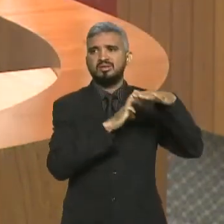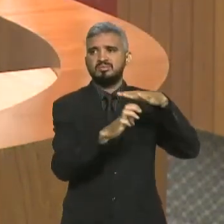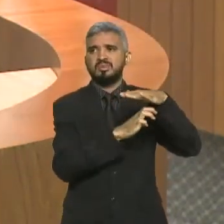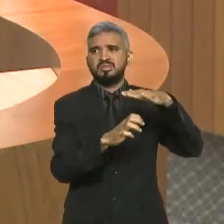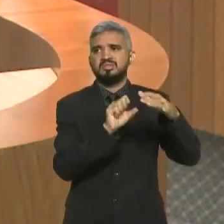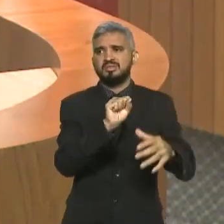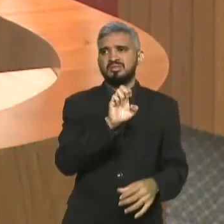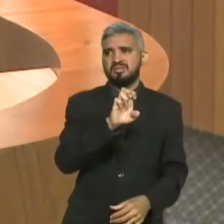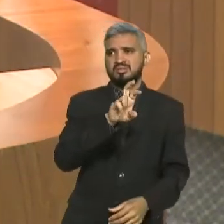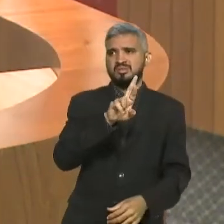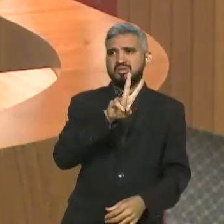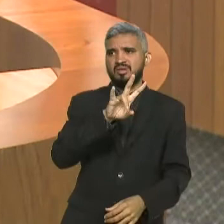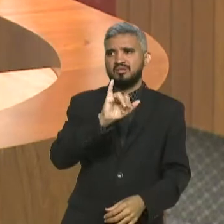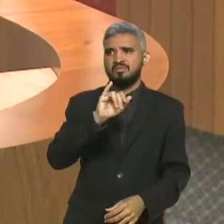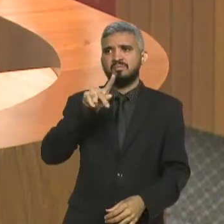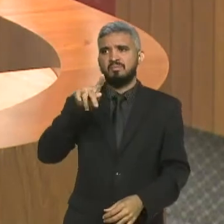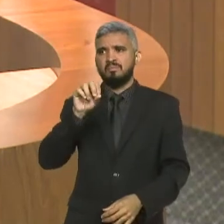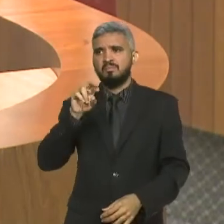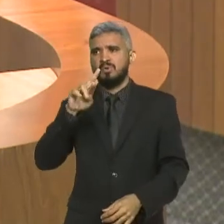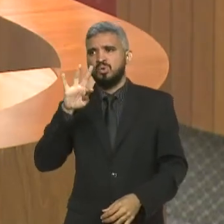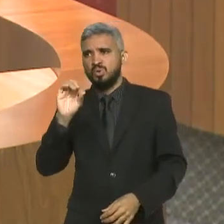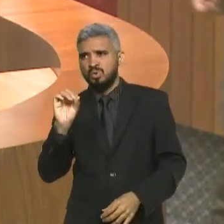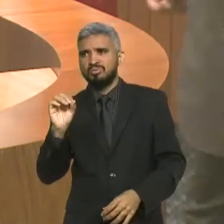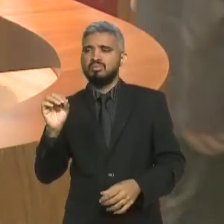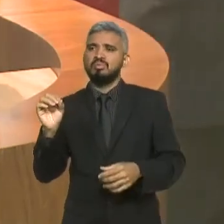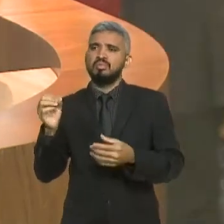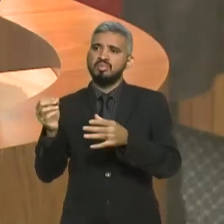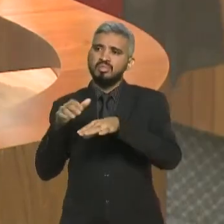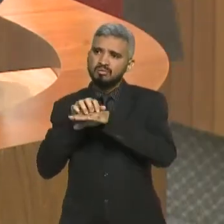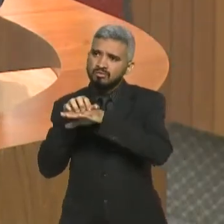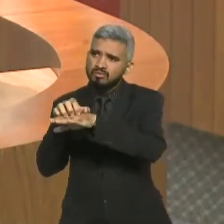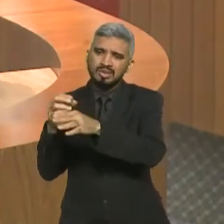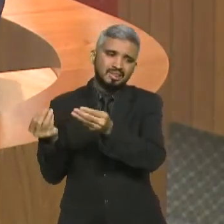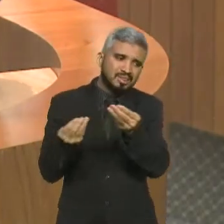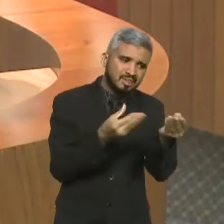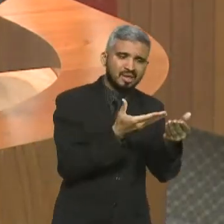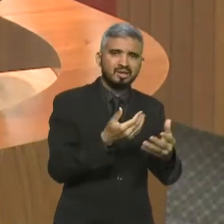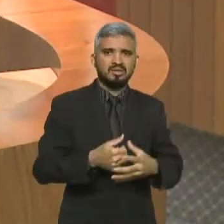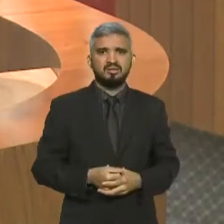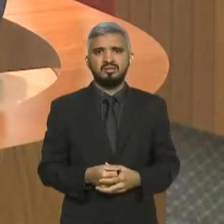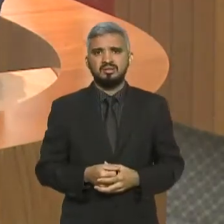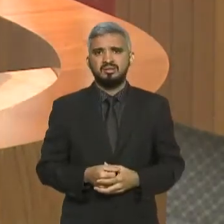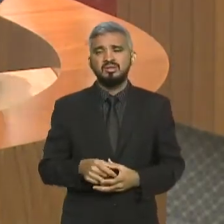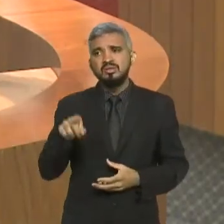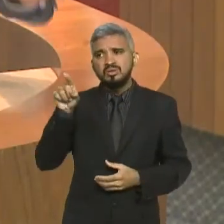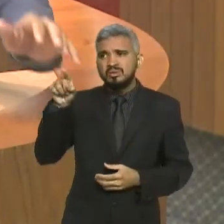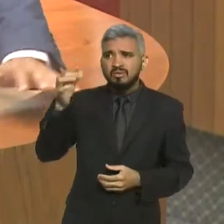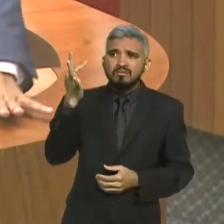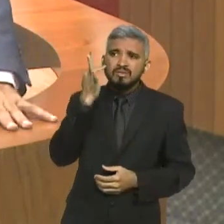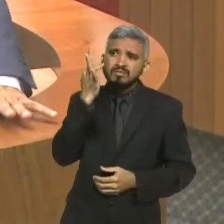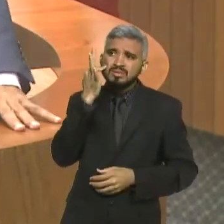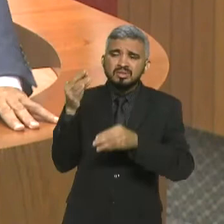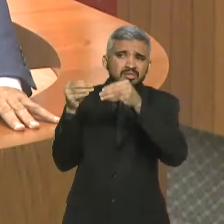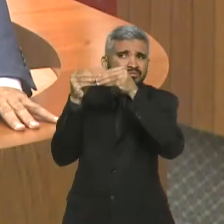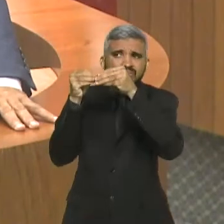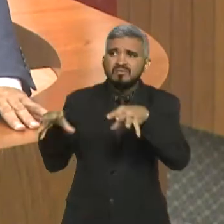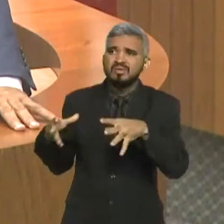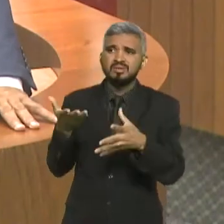outra. Vossa Excelência está causando um dano muito grande e irreversível à